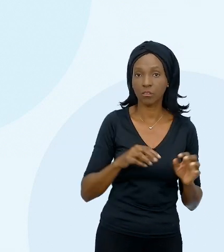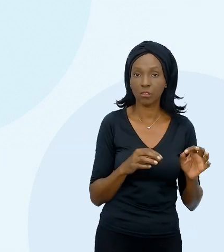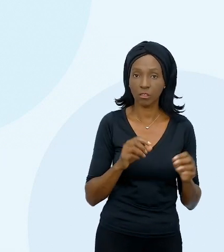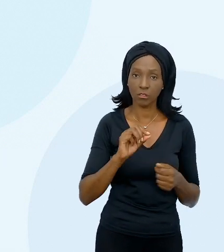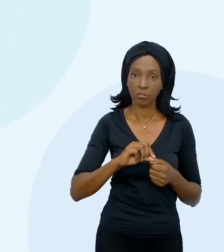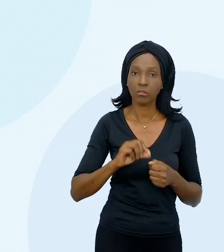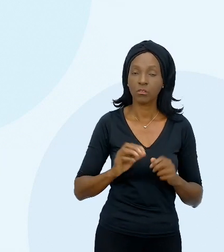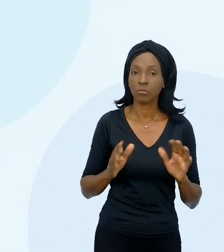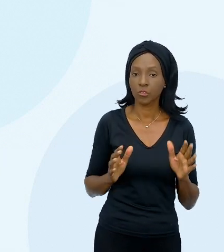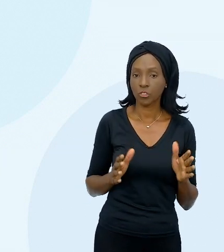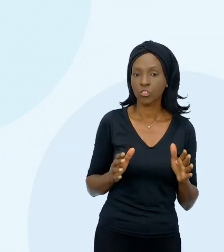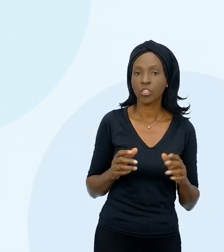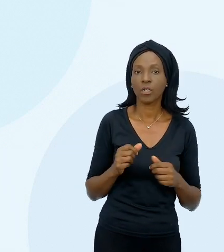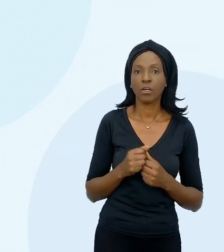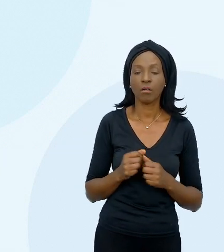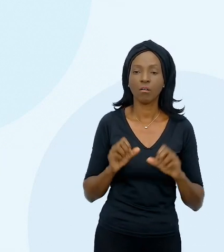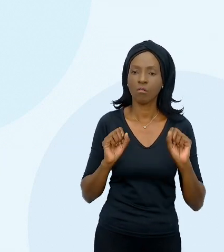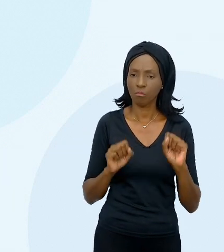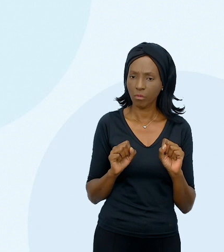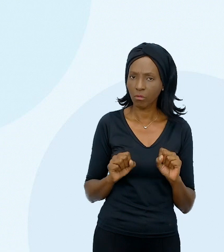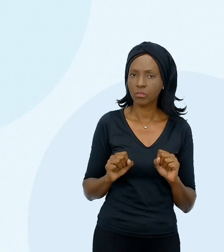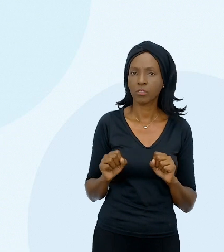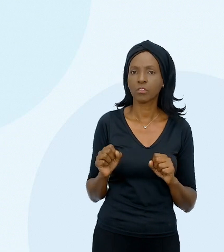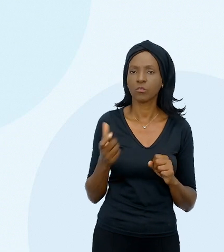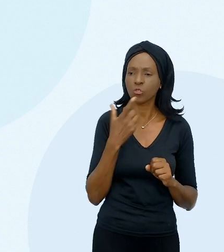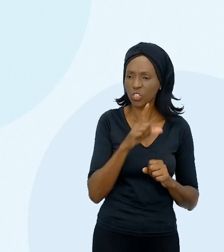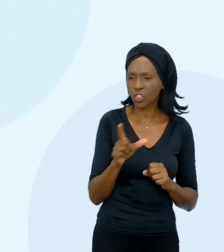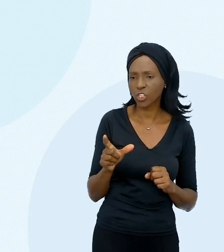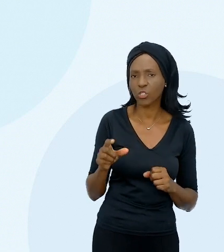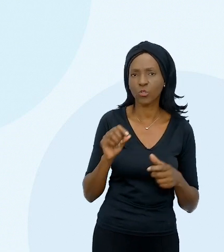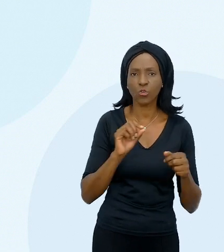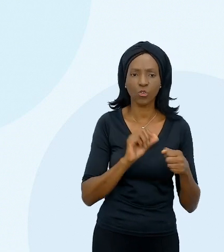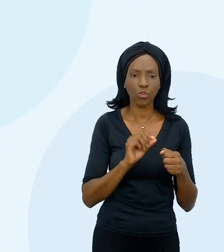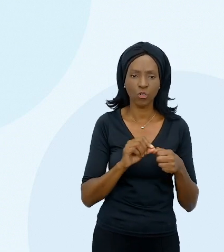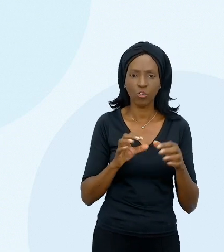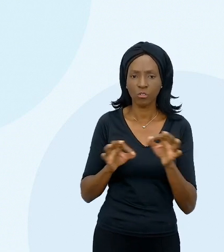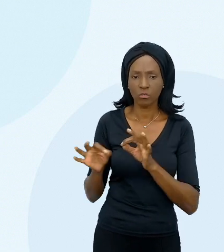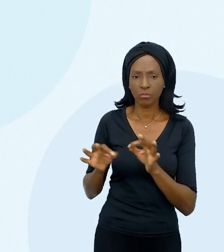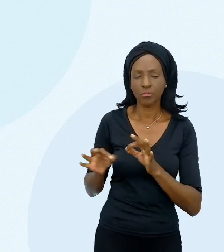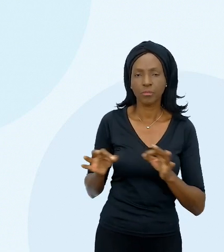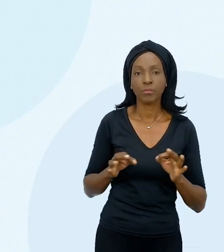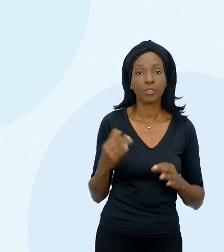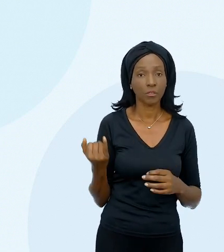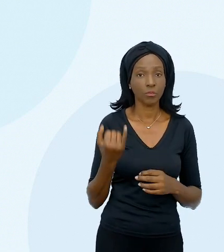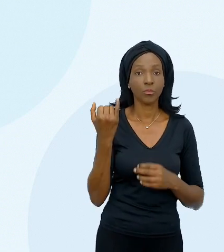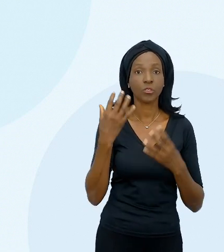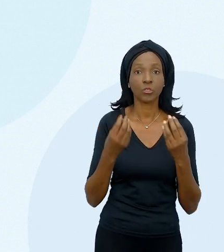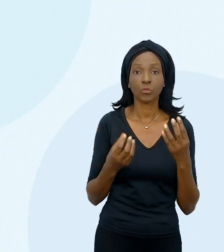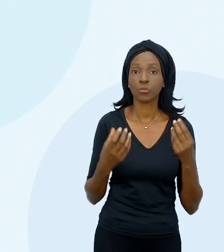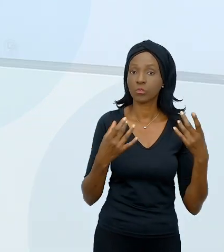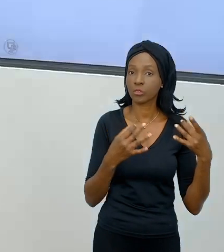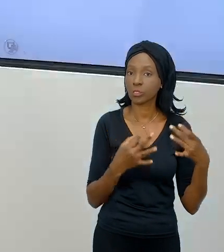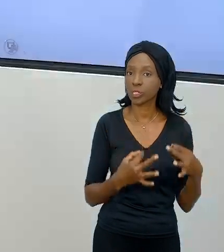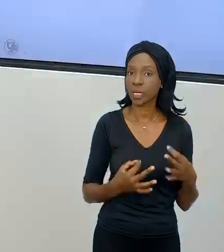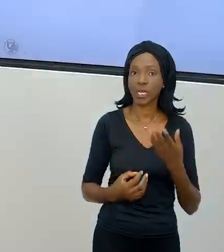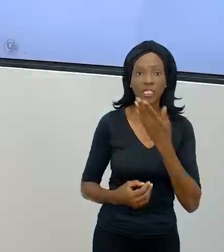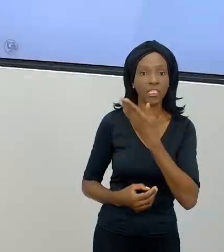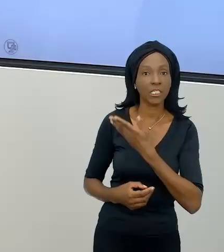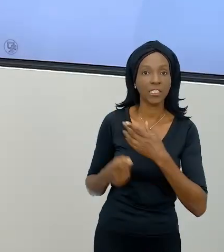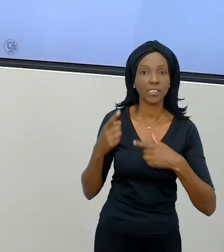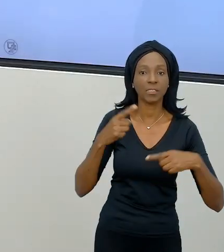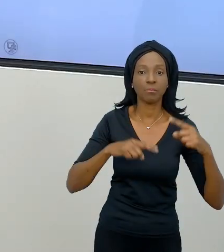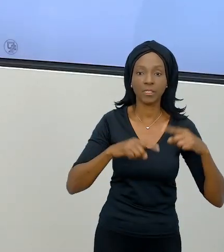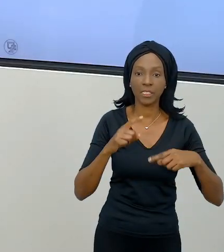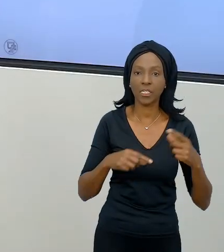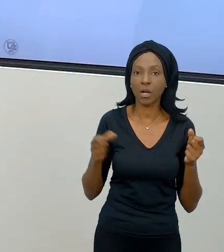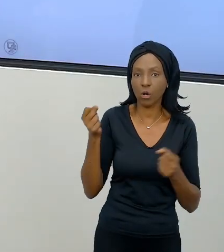para poder produzir, então, essa formação. E aí é importante, por exemplo, dizer que esse material, né, ou seja, os